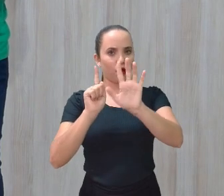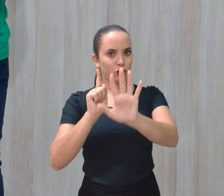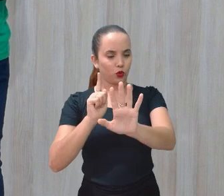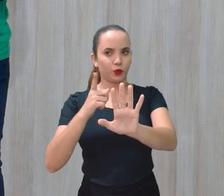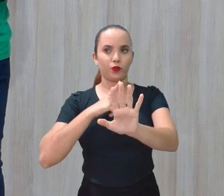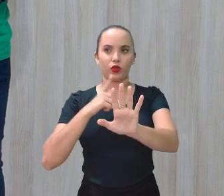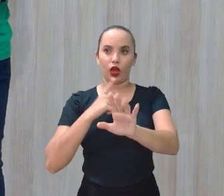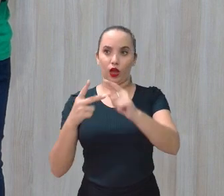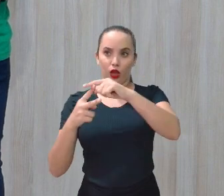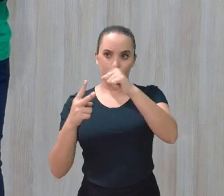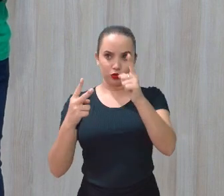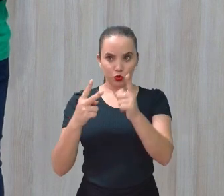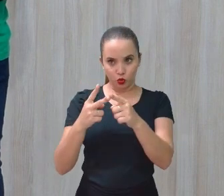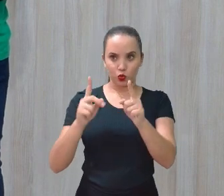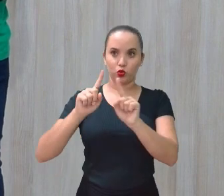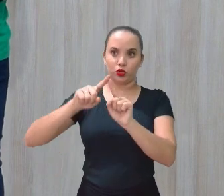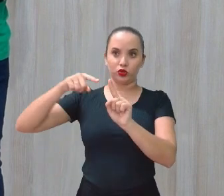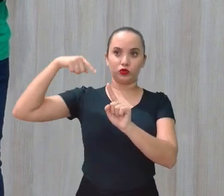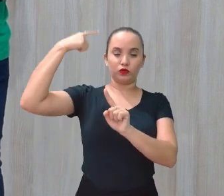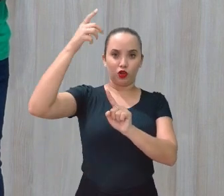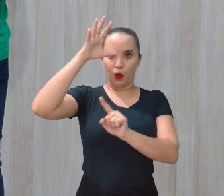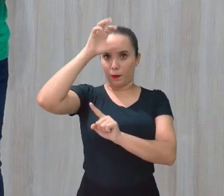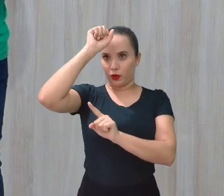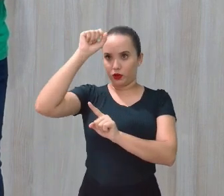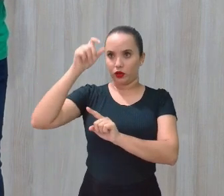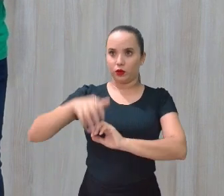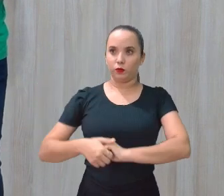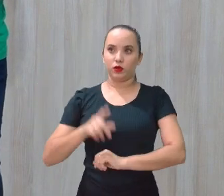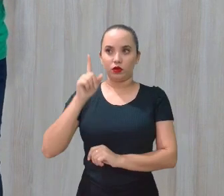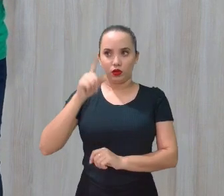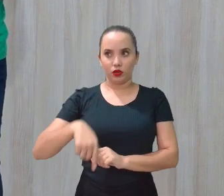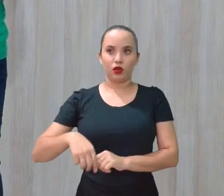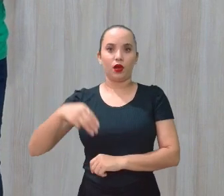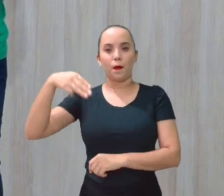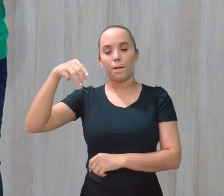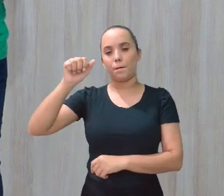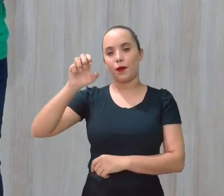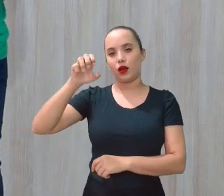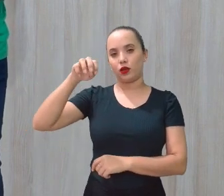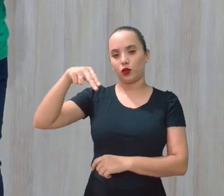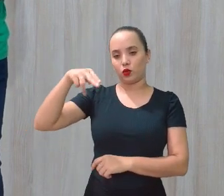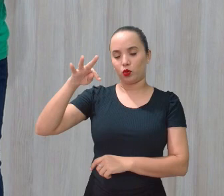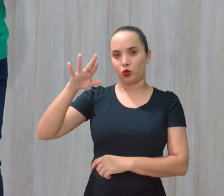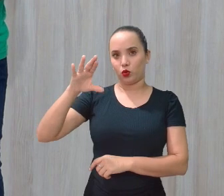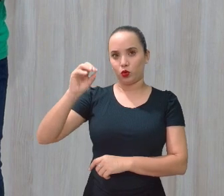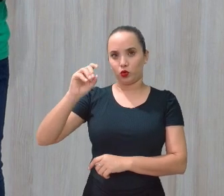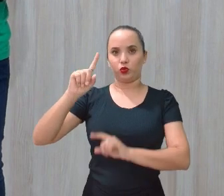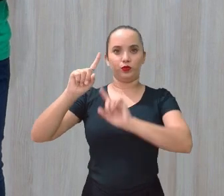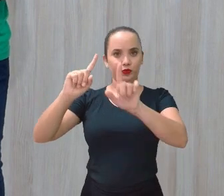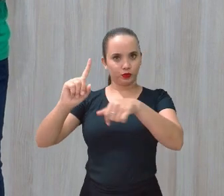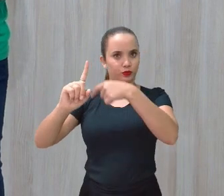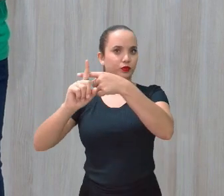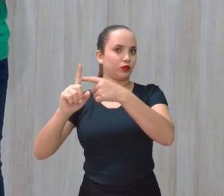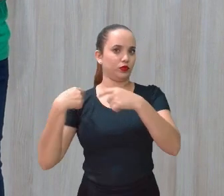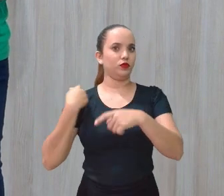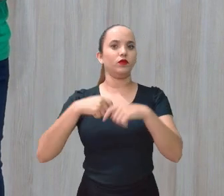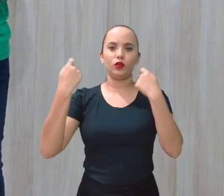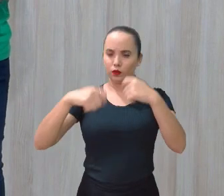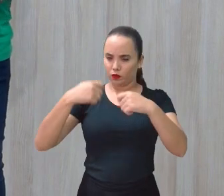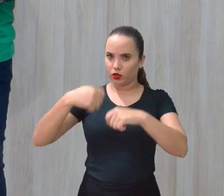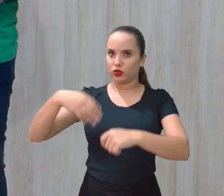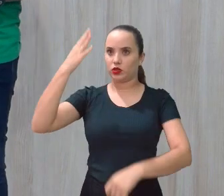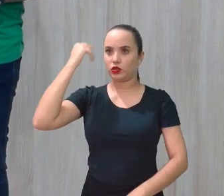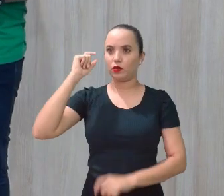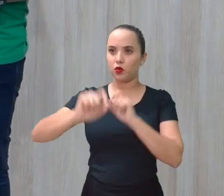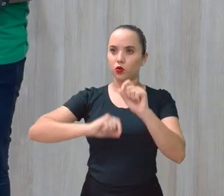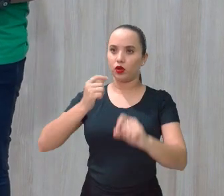outro método que a gente vai aprender na próxima semana, que é chamado o método da adição, a gente precisa saber bem o que está aparecendo aí na tela,